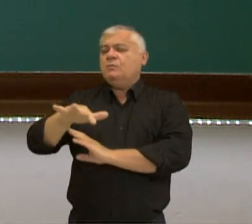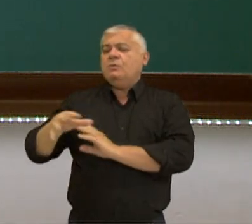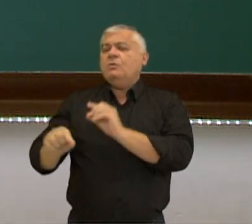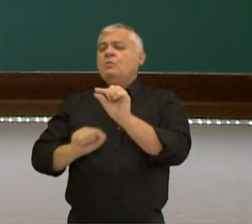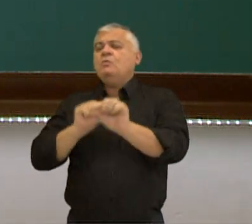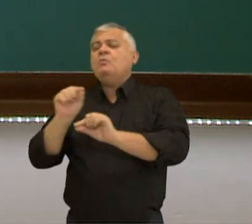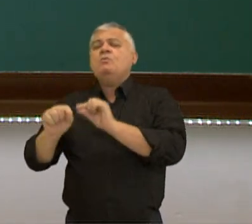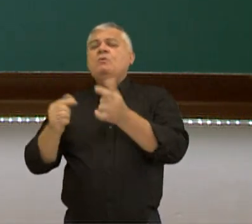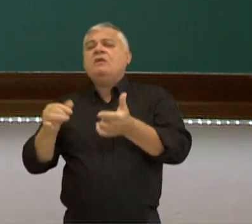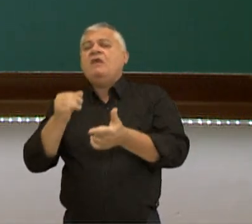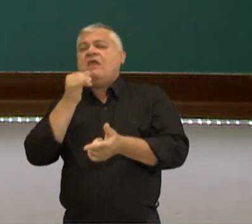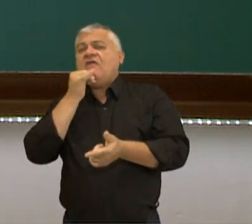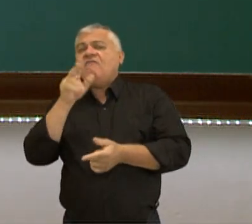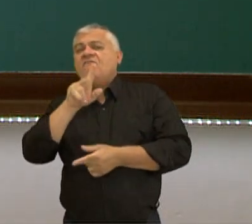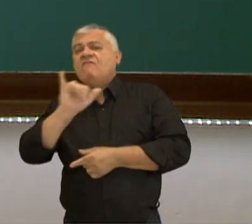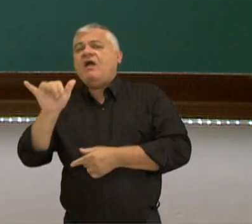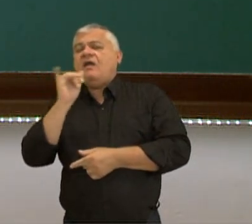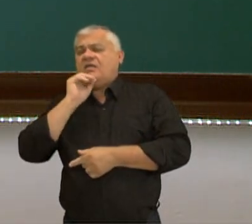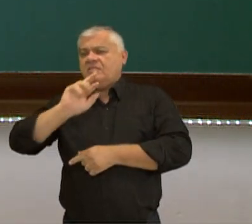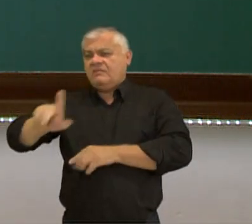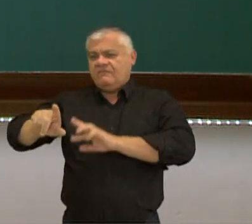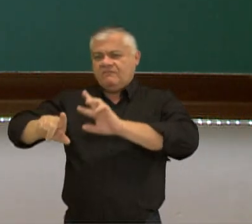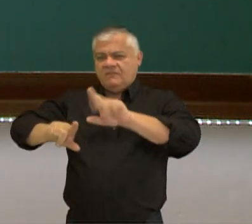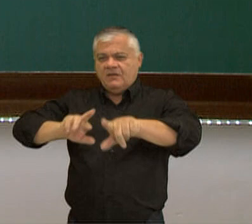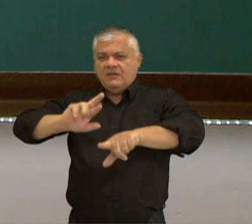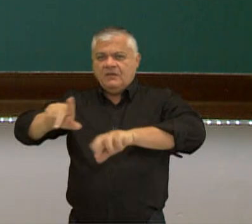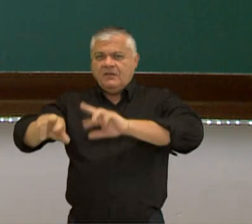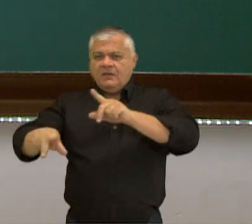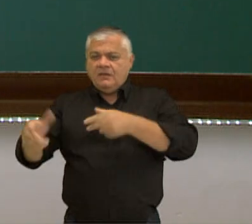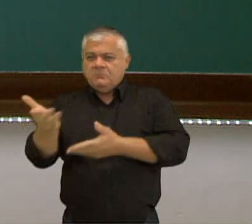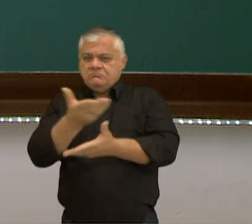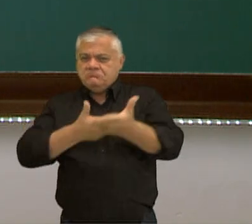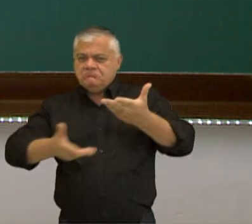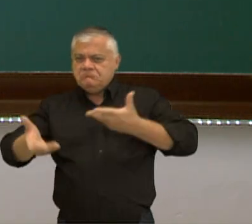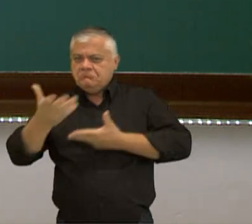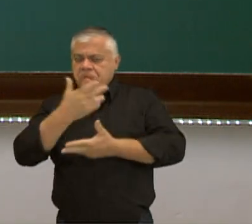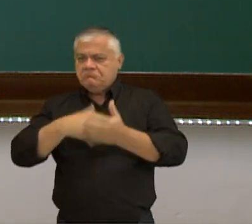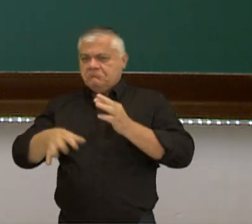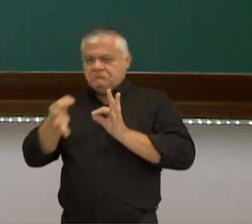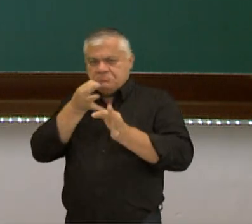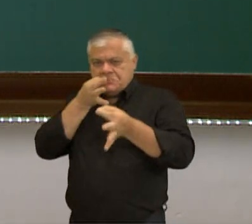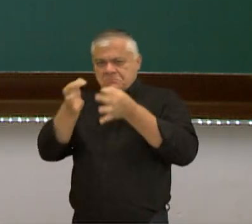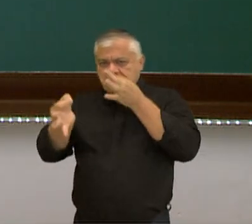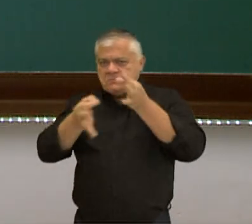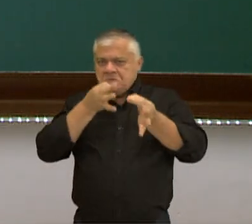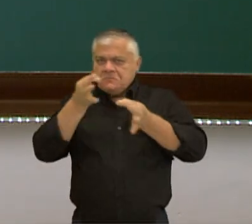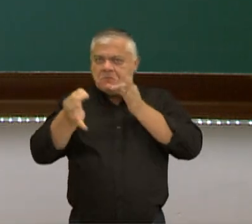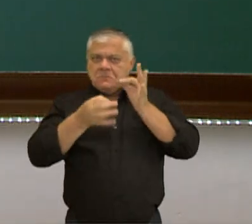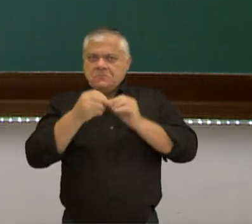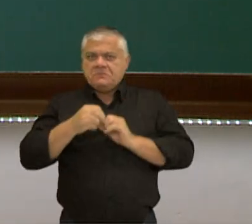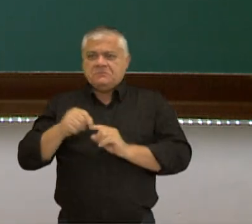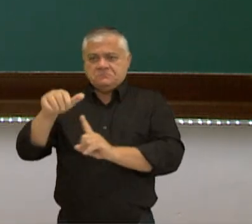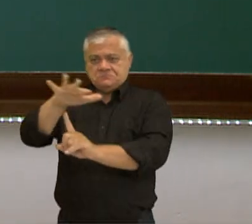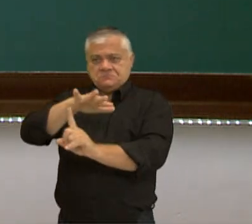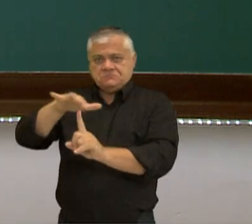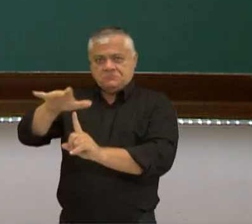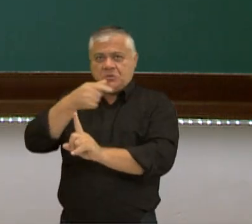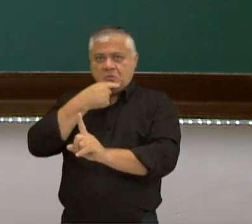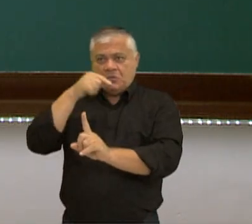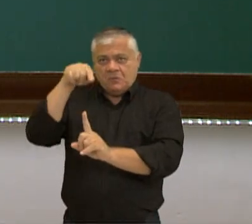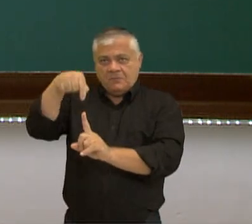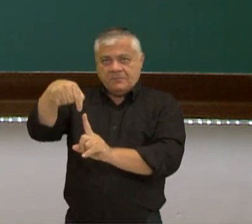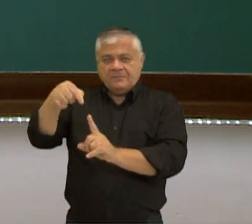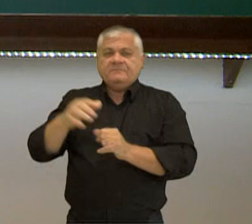vão em diferenciações, elas vão se relativizando em relação aos pensamentos etnocêntricos.